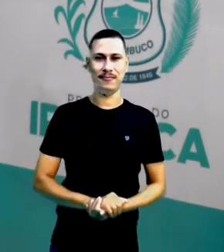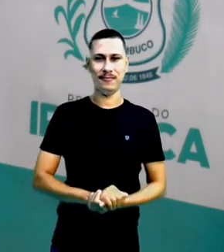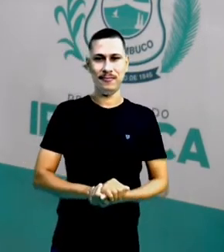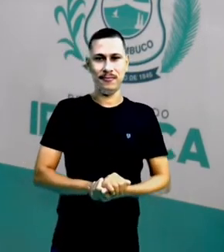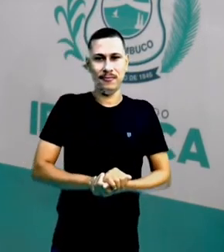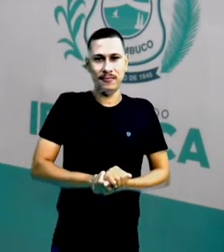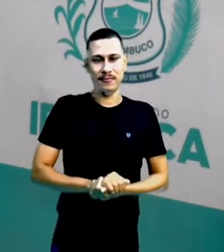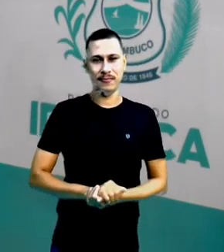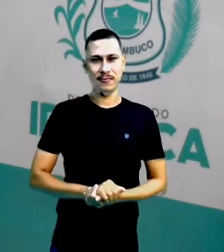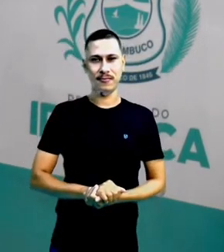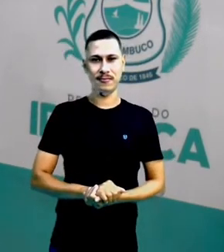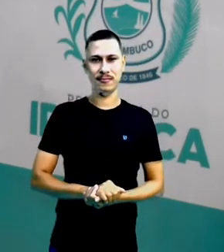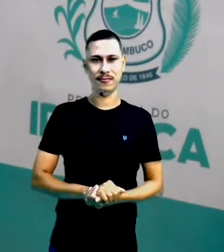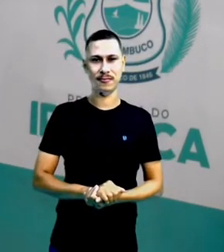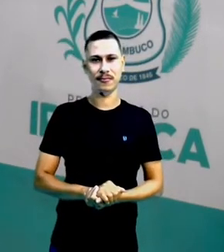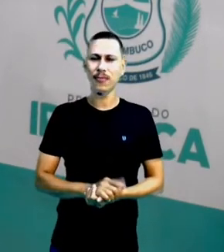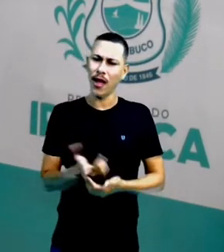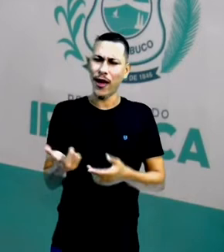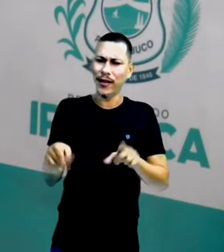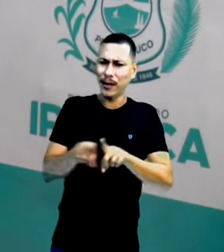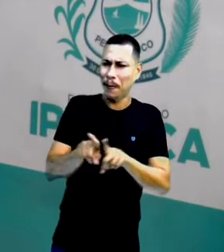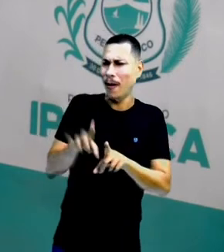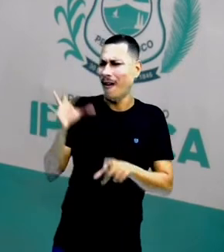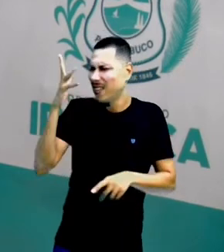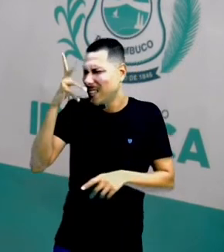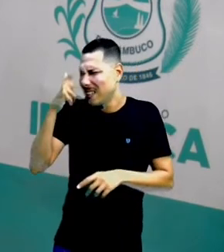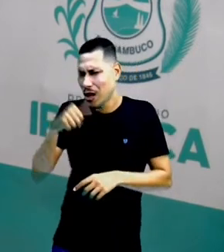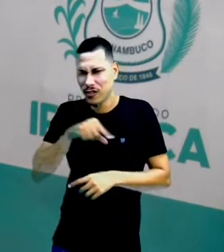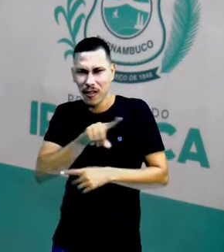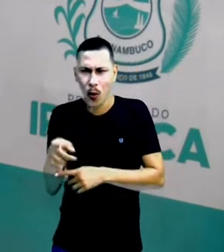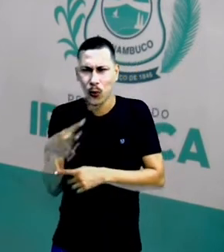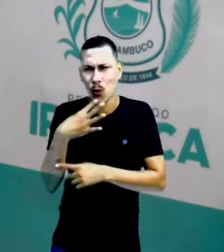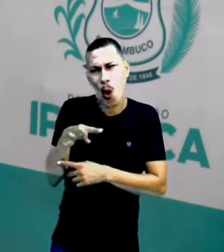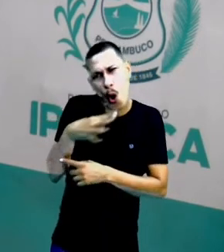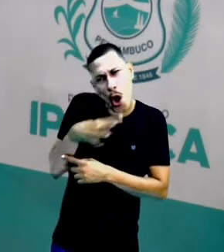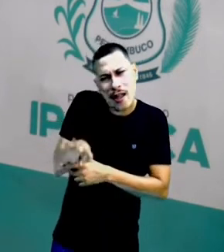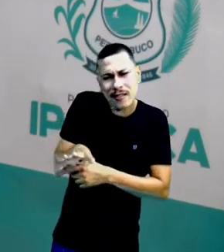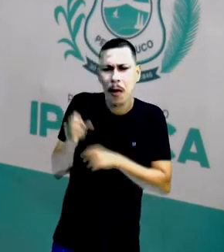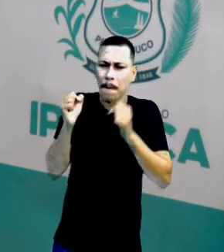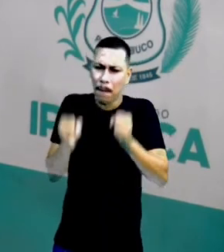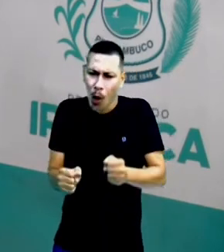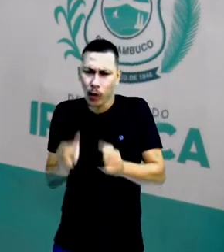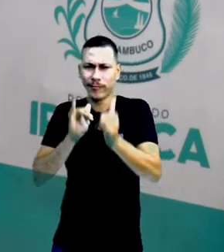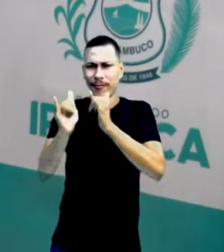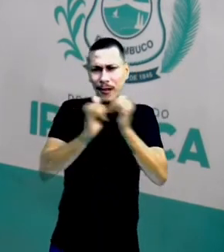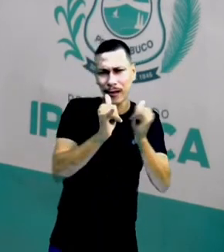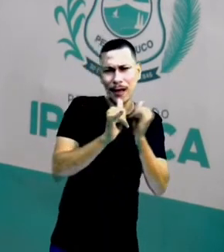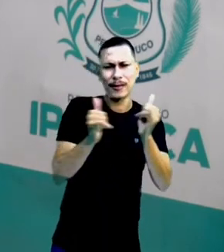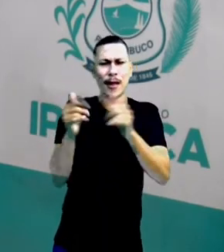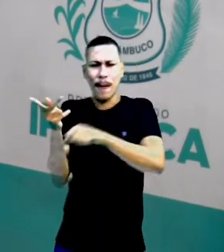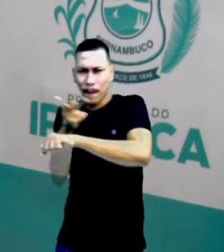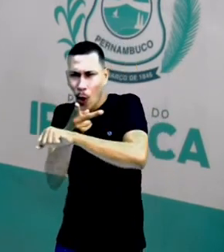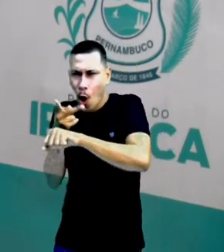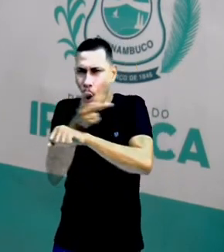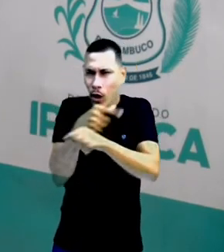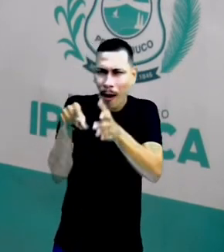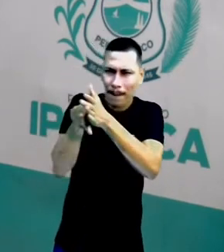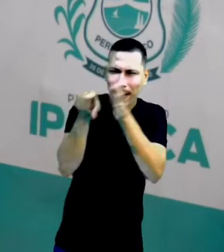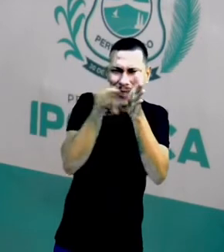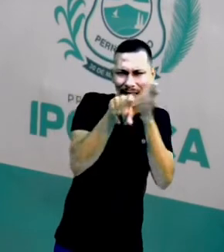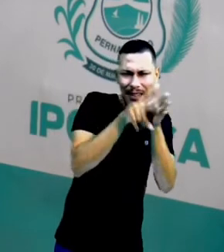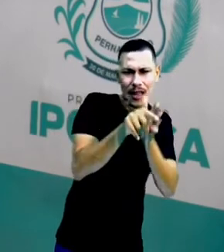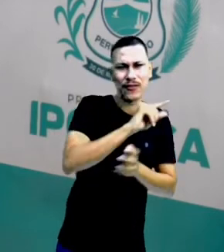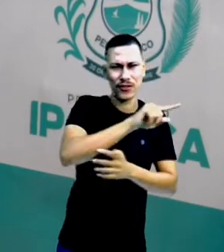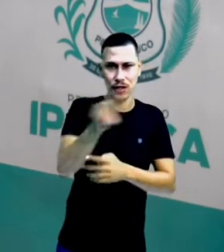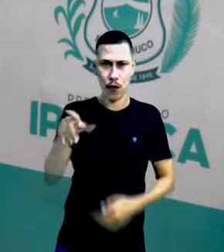ficar. E que é uma delícia, gente? Quem não conhece, procura aí na internet, procura ler alguns haikais que você vai gostar